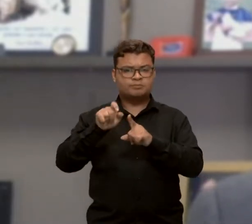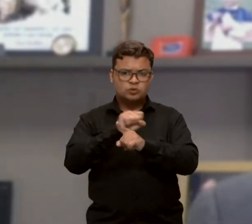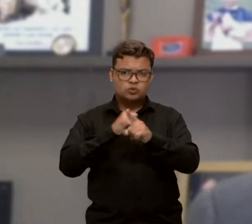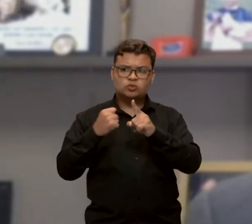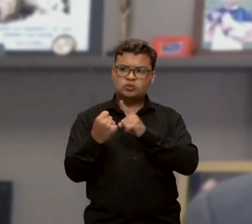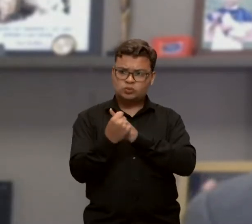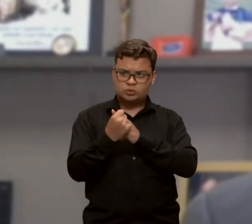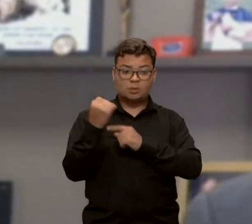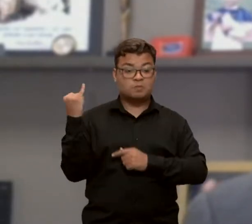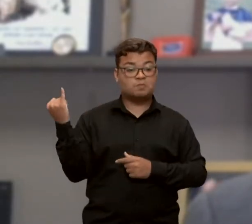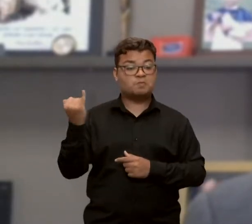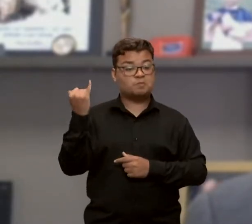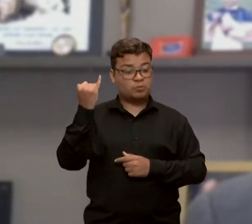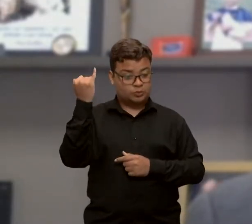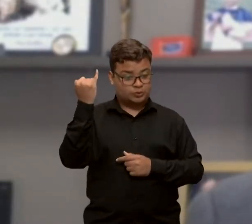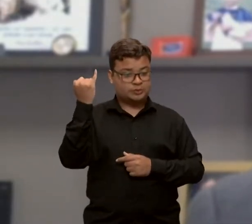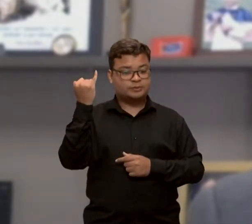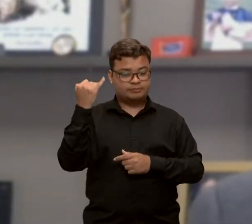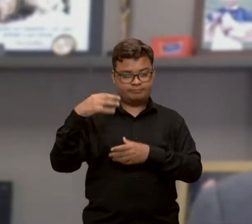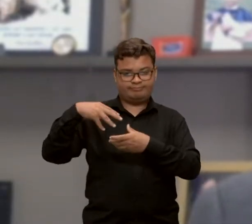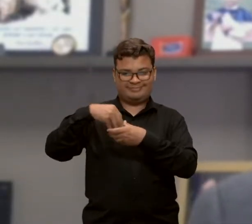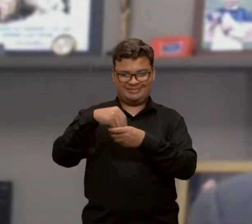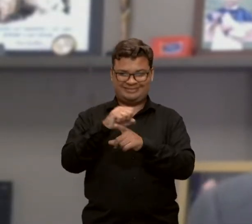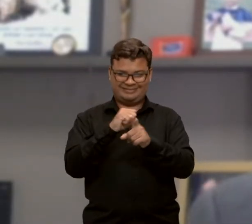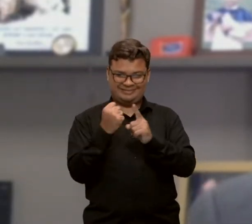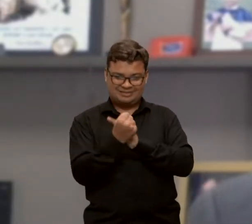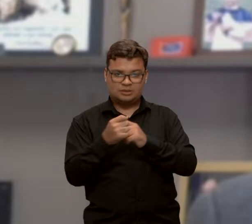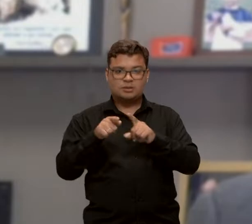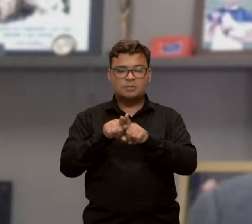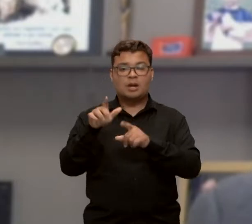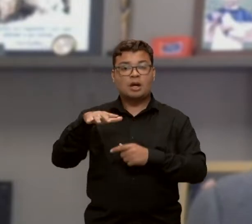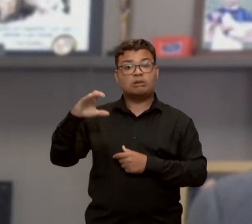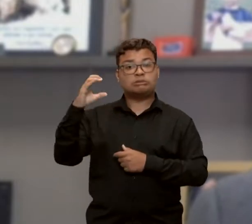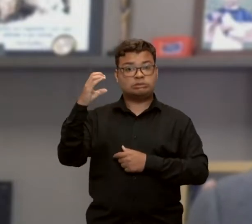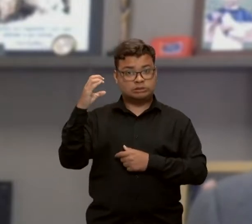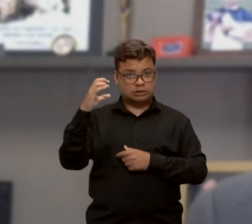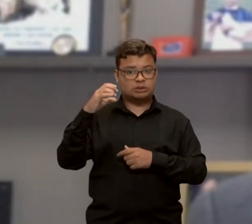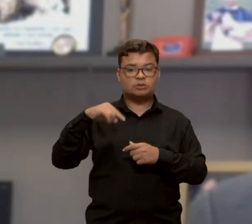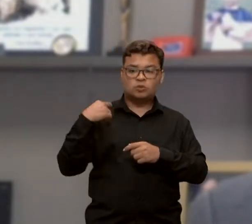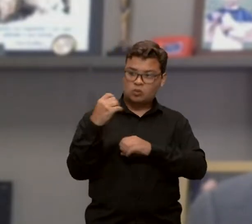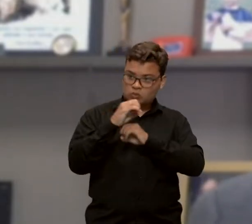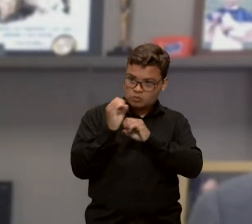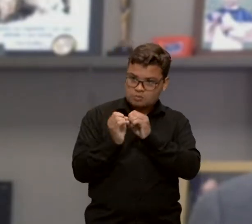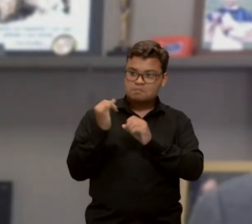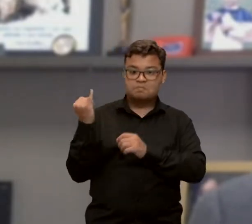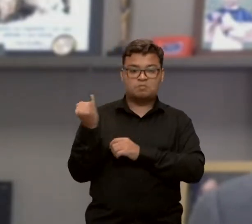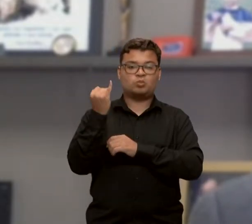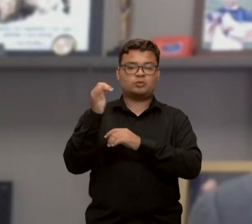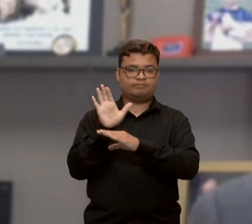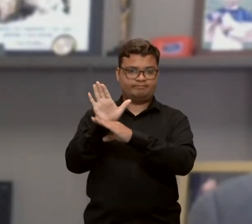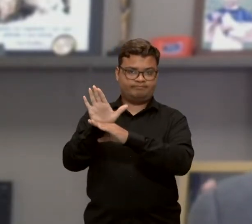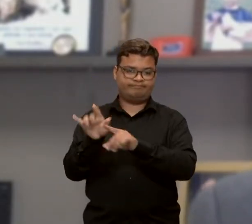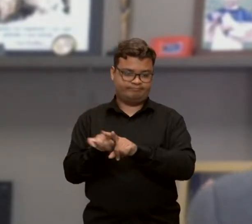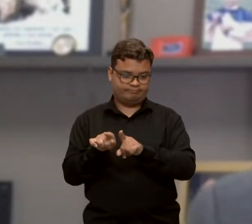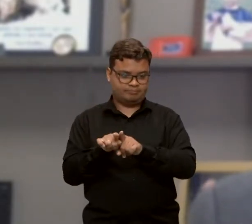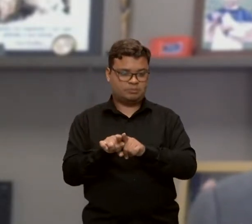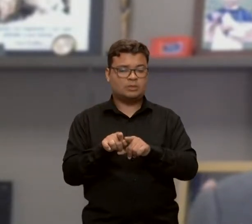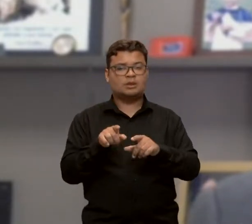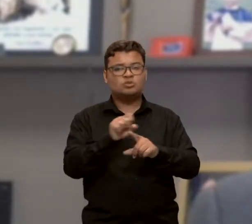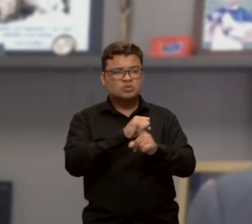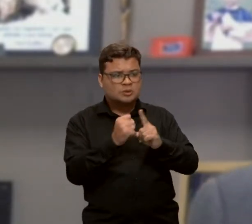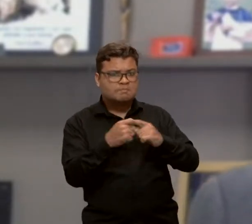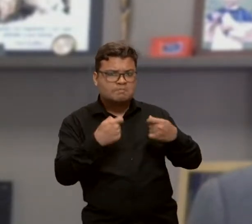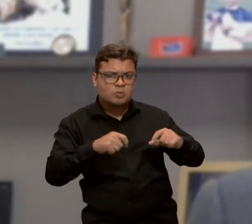social, relevância científica, né? As nossas respostas para o desenvolvimento da sociedade.